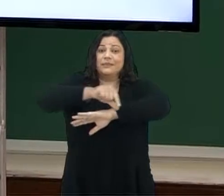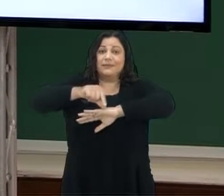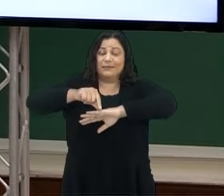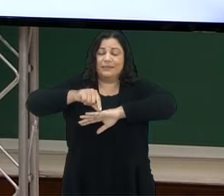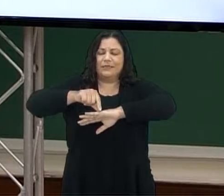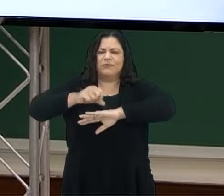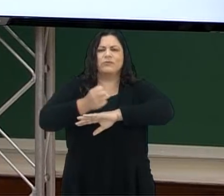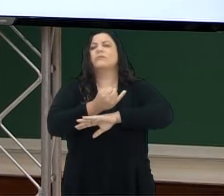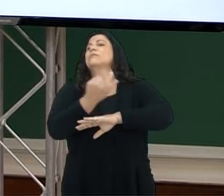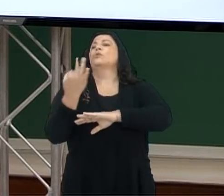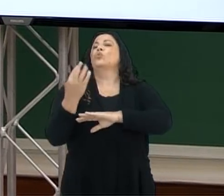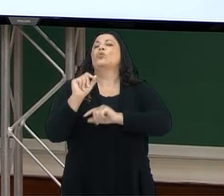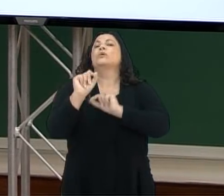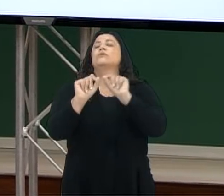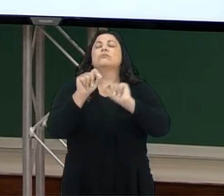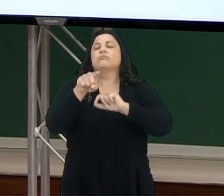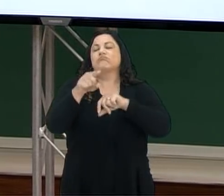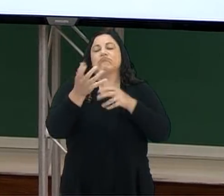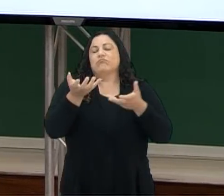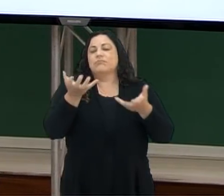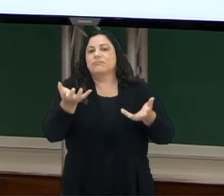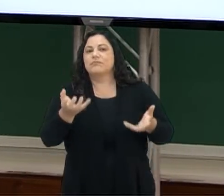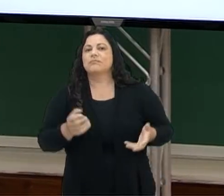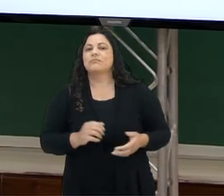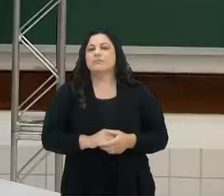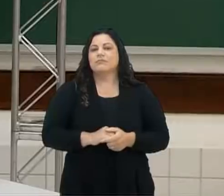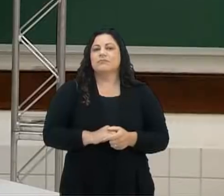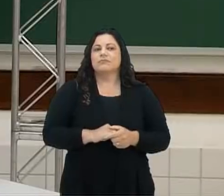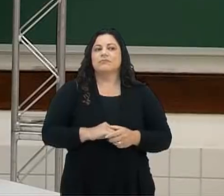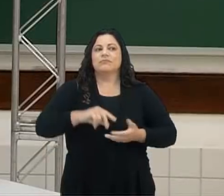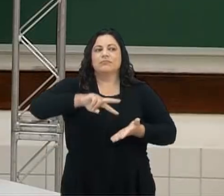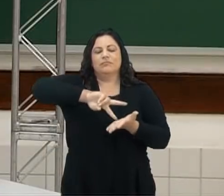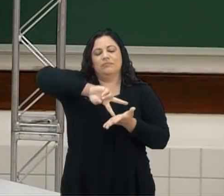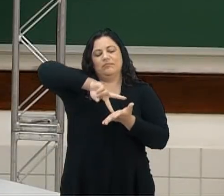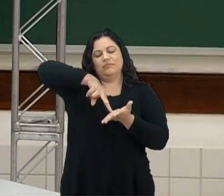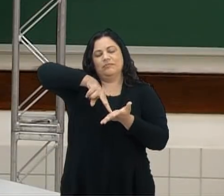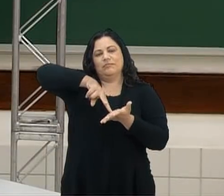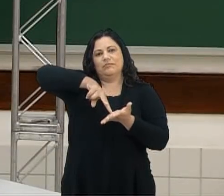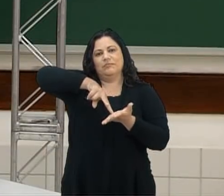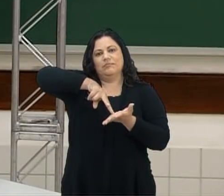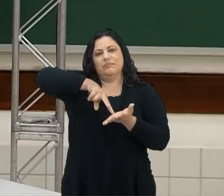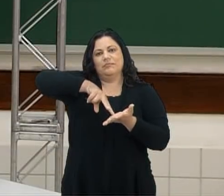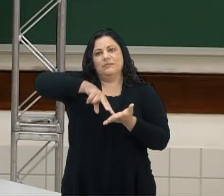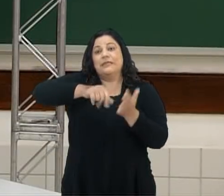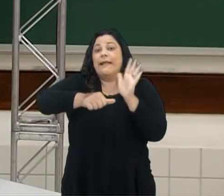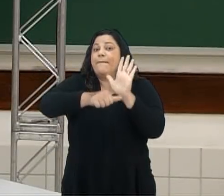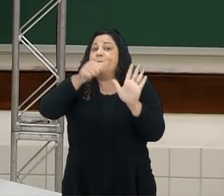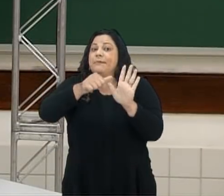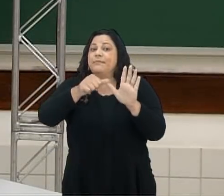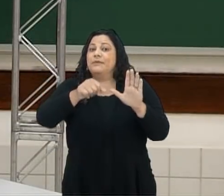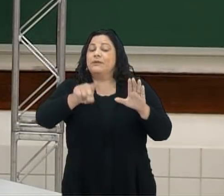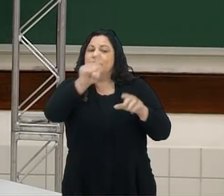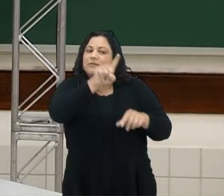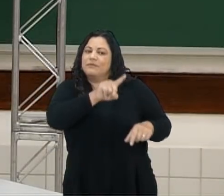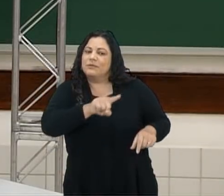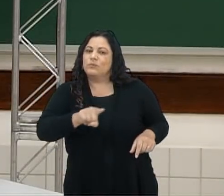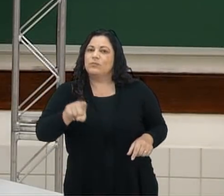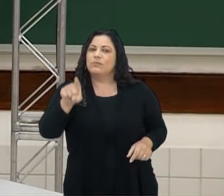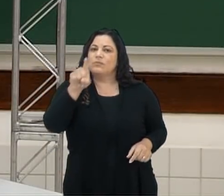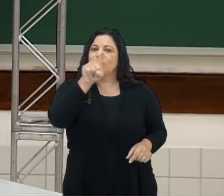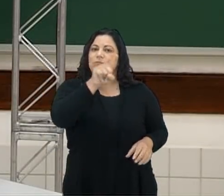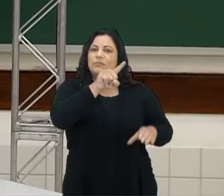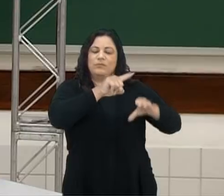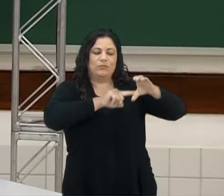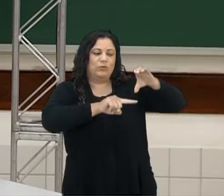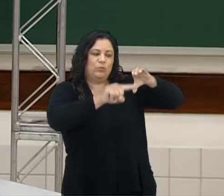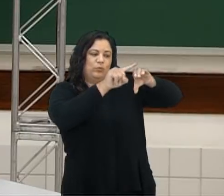Faz a medição. Com essa abertura, você vai fazer o quê? Você vai fazer um círculo, uma circunferência aí no seu caderno. Então,